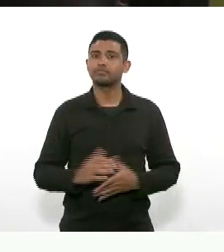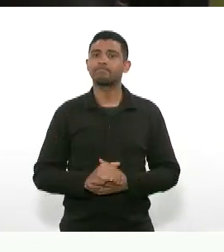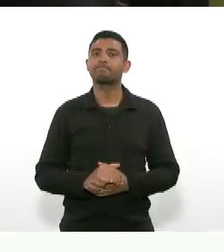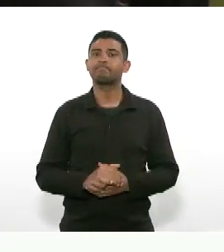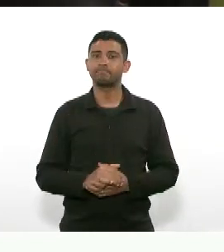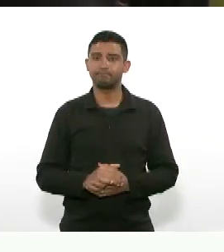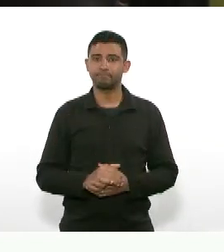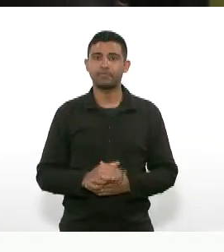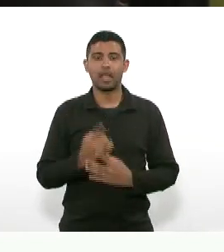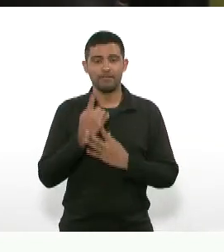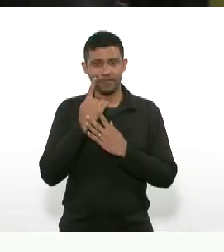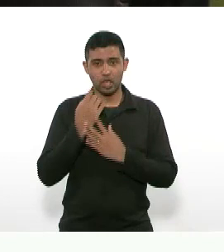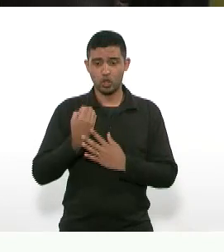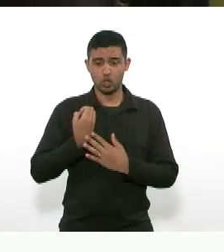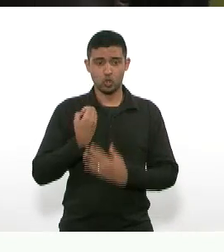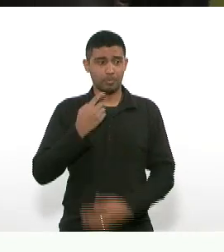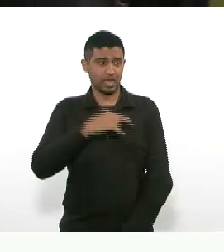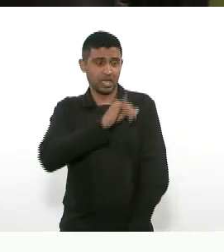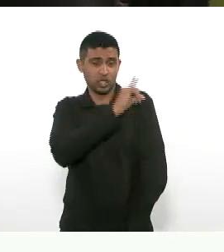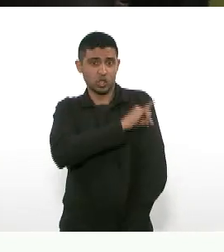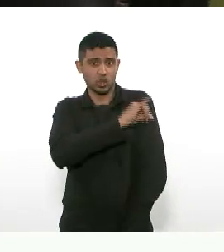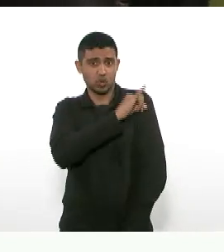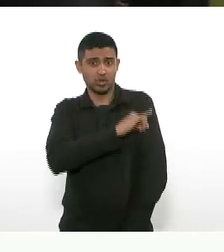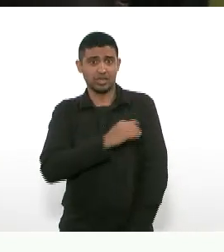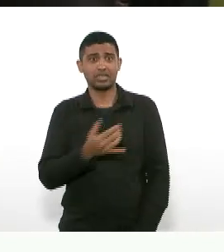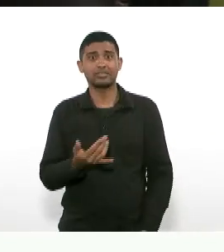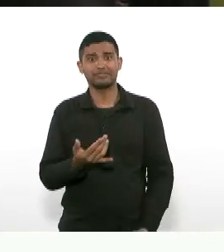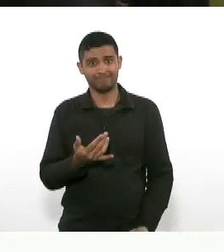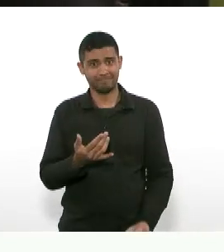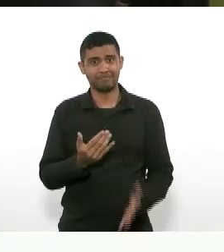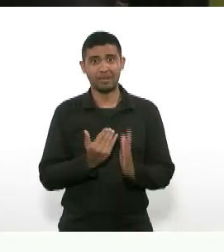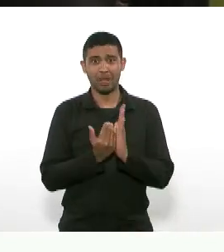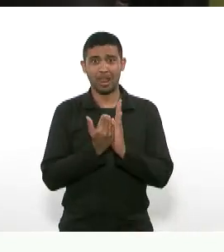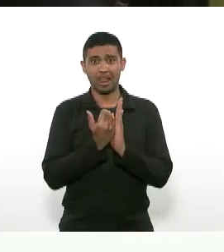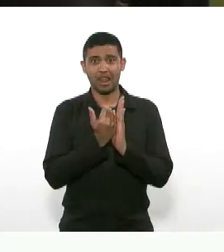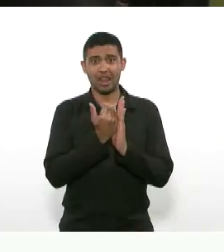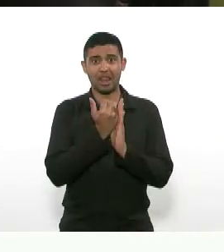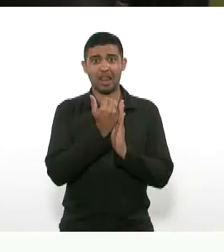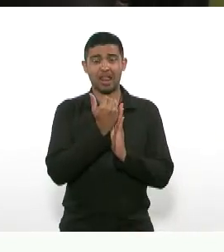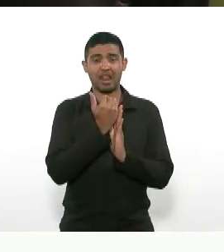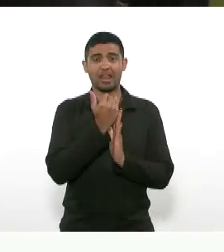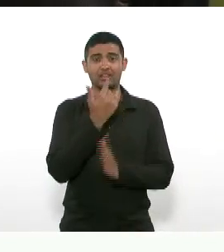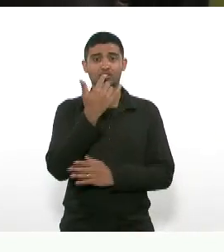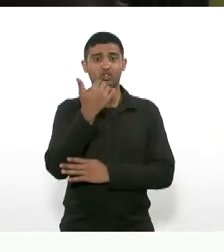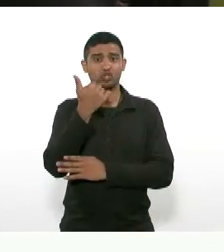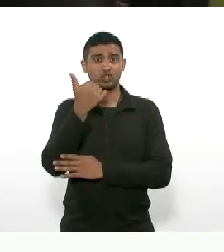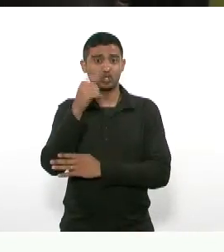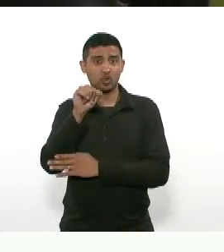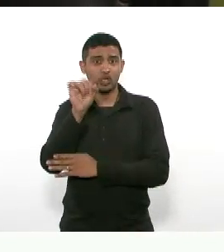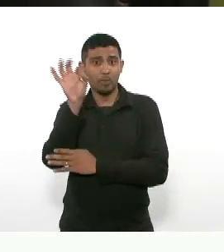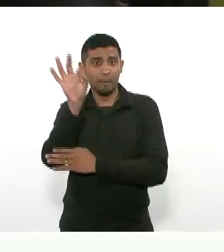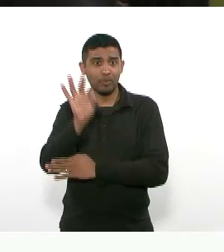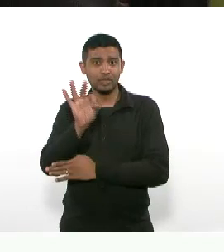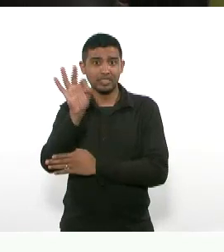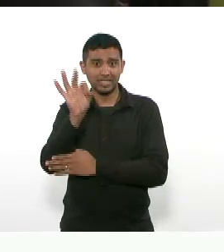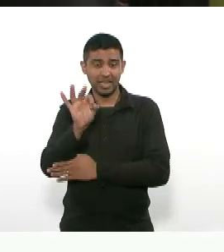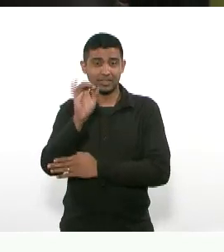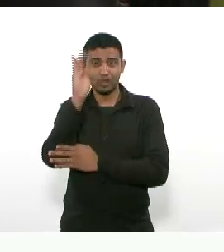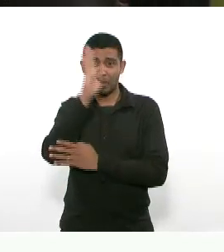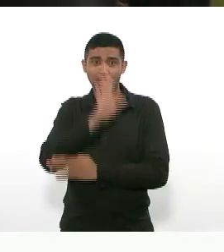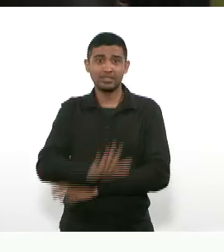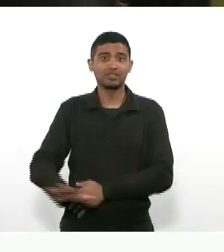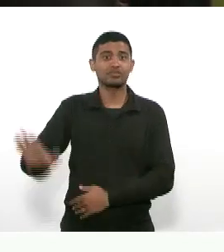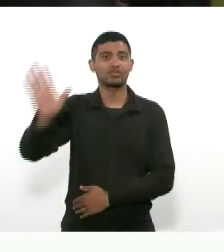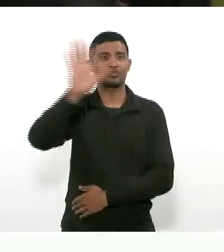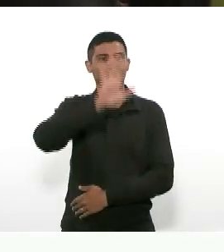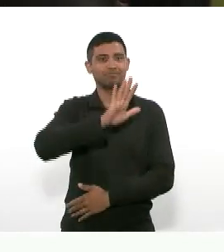Os números do Estado do Rio de Janeiro importam em 18% dos números nacionais. Então, quando a gente